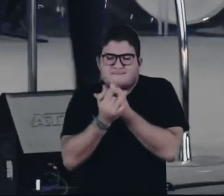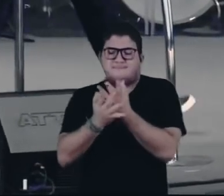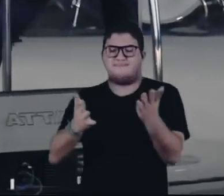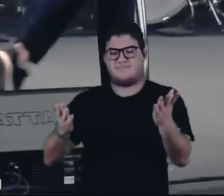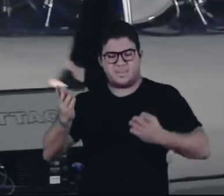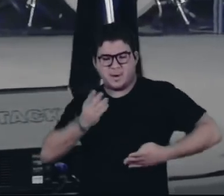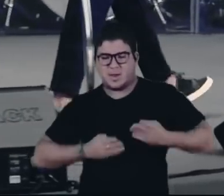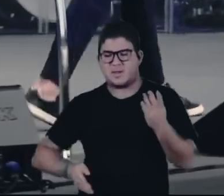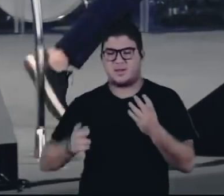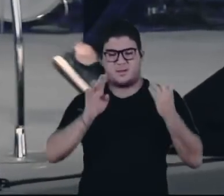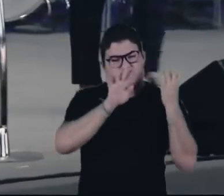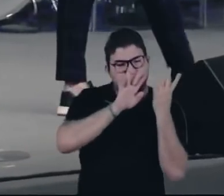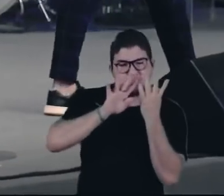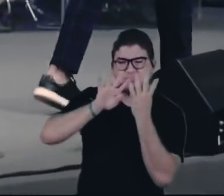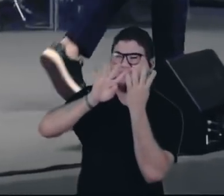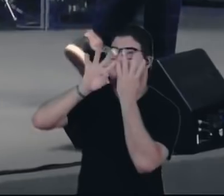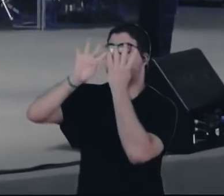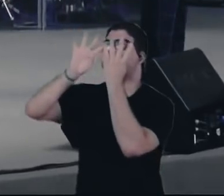doou.